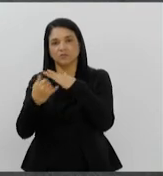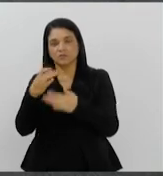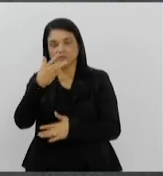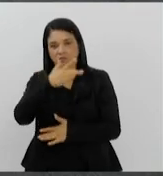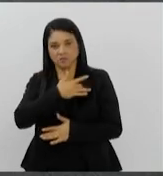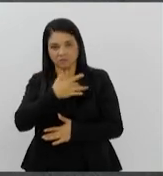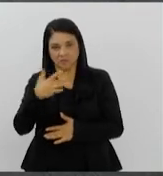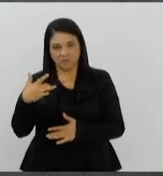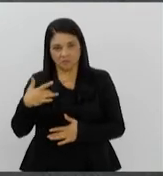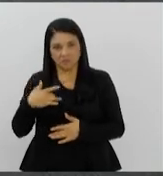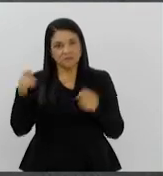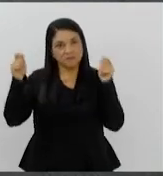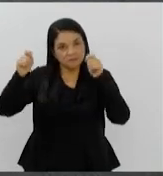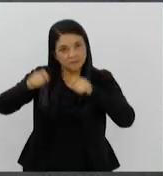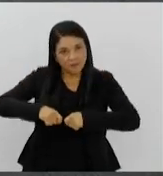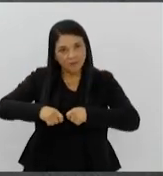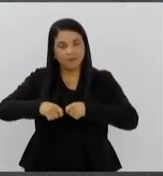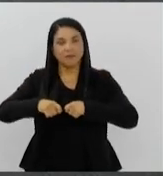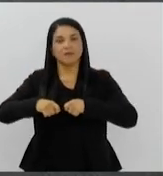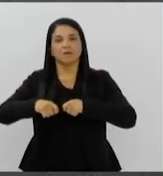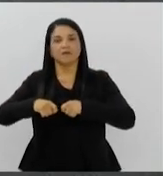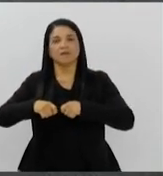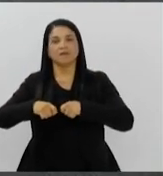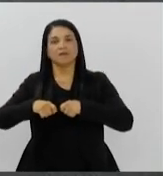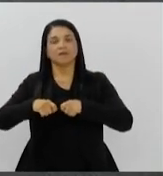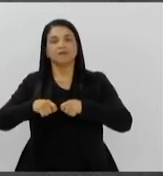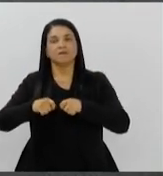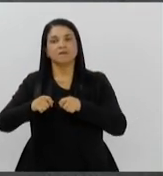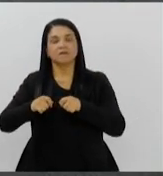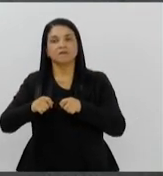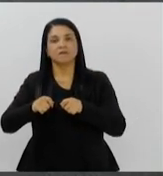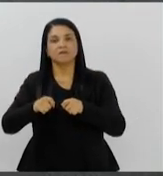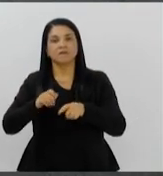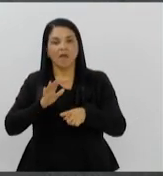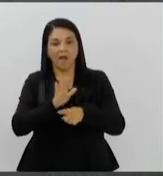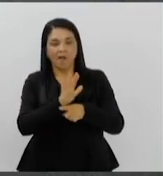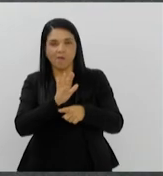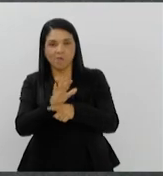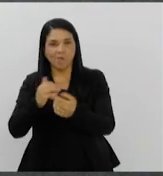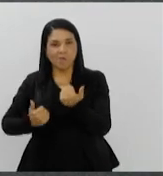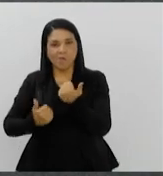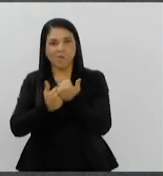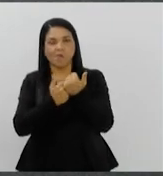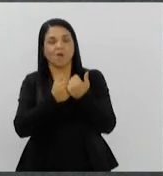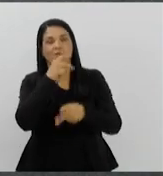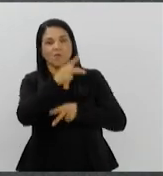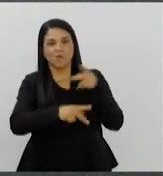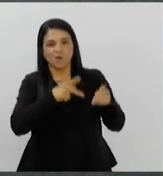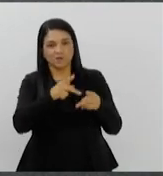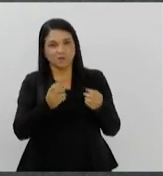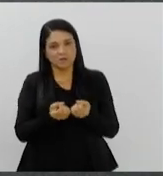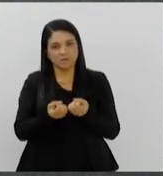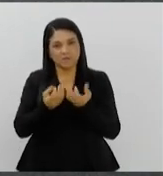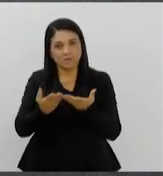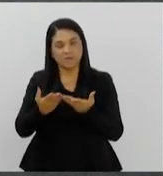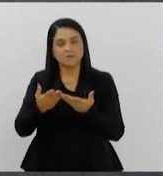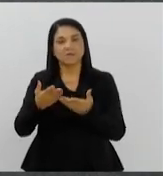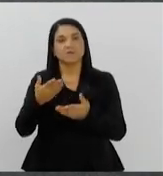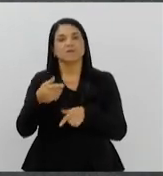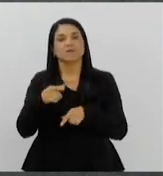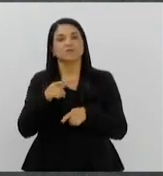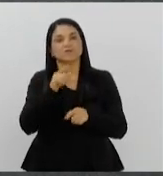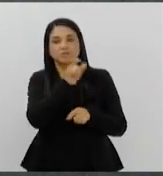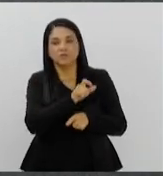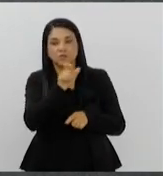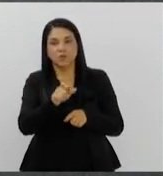que devem ser aquelas que emancipam a população e que prestam serviços aos mais vulneráveis.